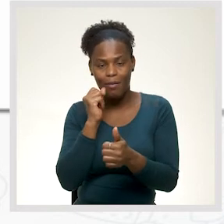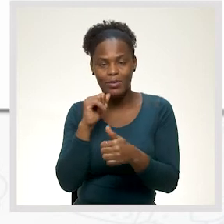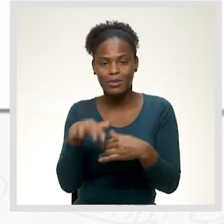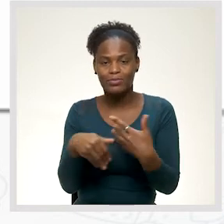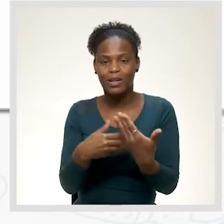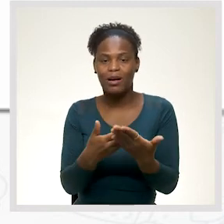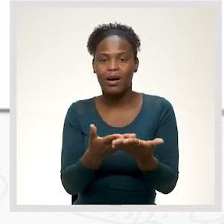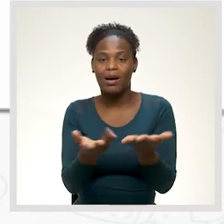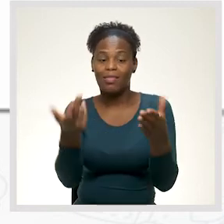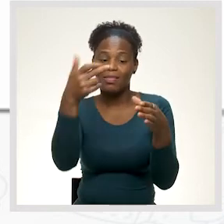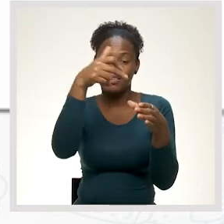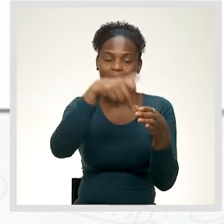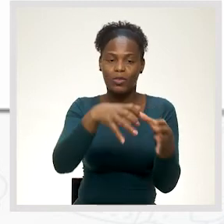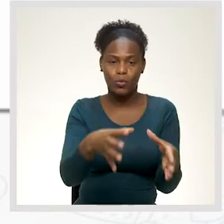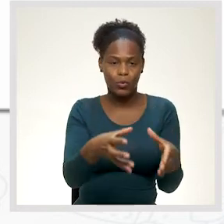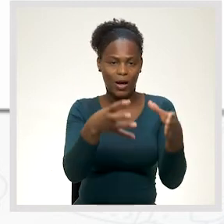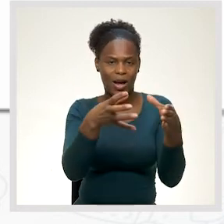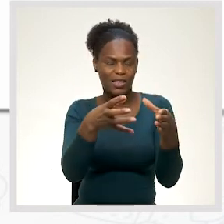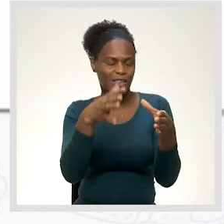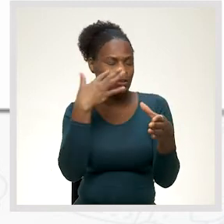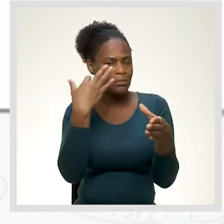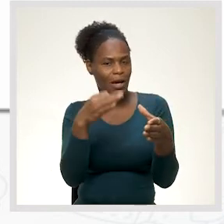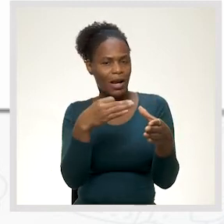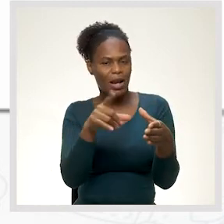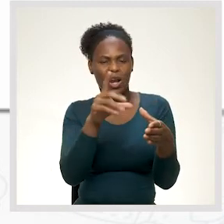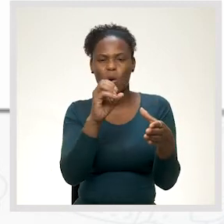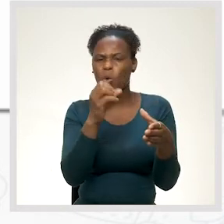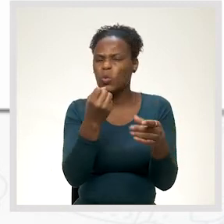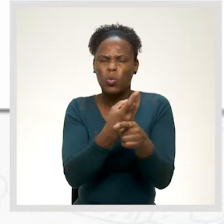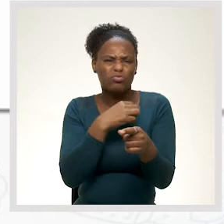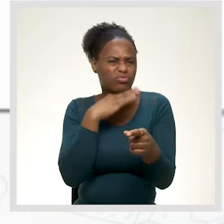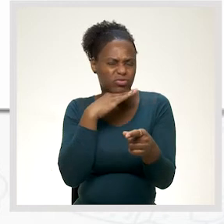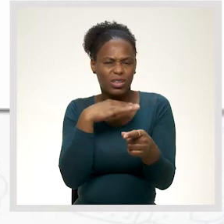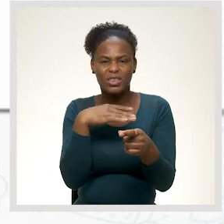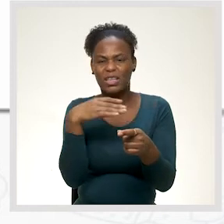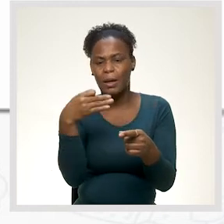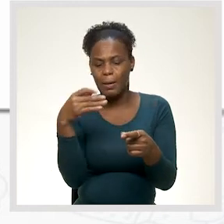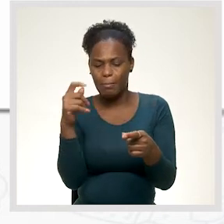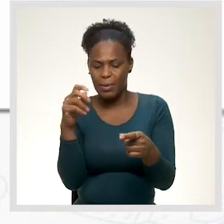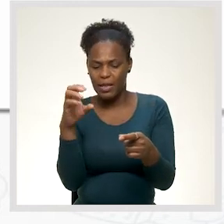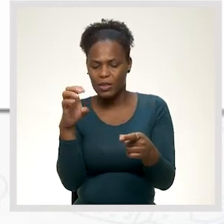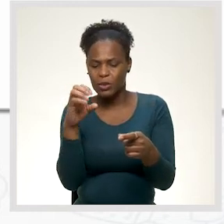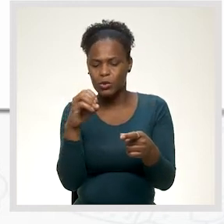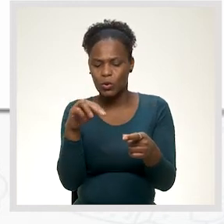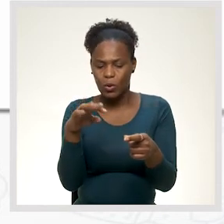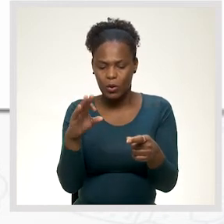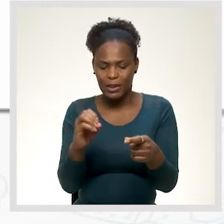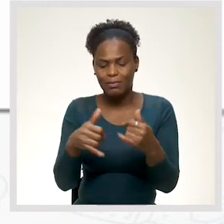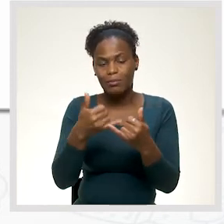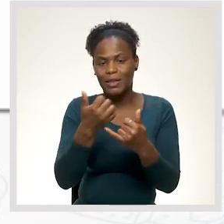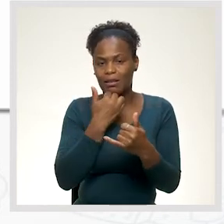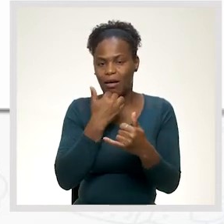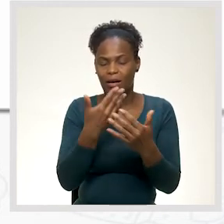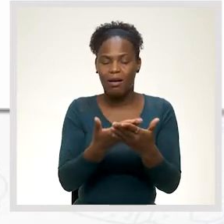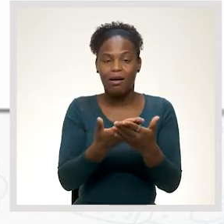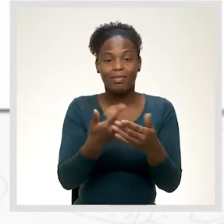lançarem-lhe dentro do seu vaso de inocência lodo, fel e peçonha. Depois rirem-se dele. É